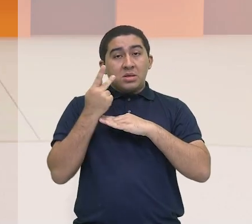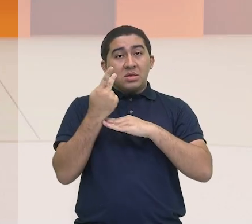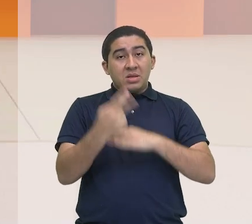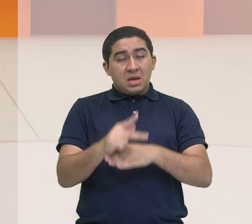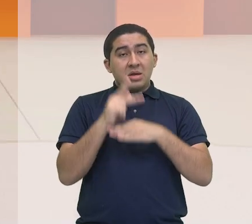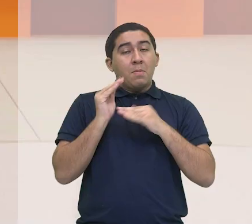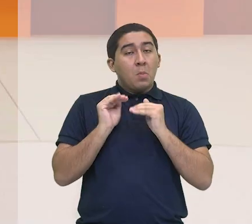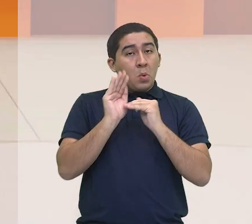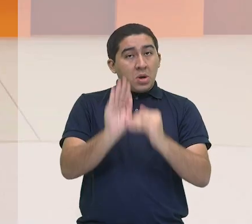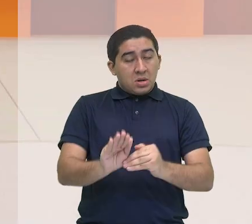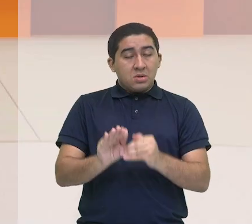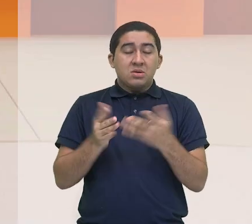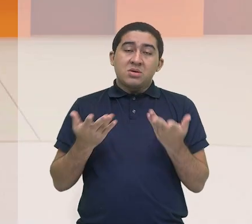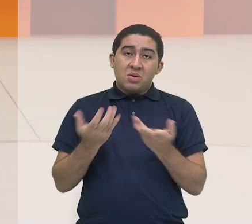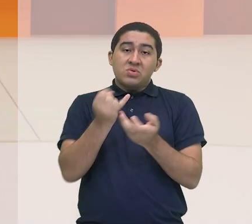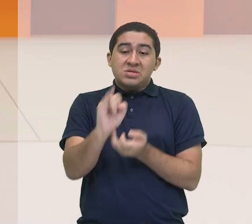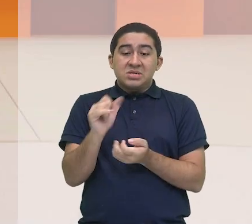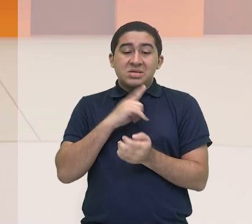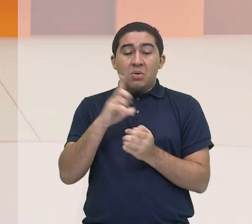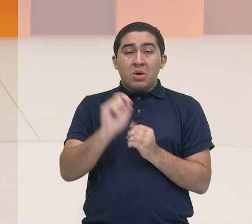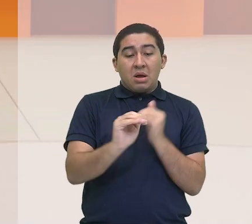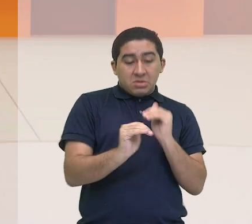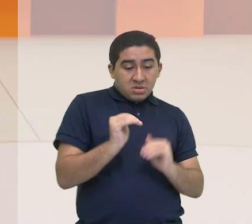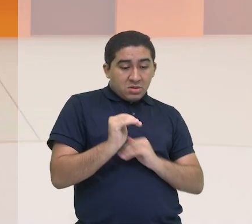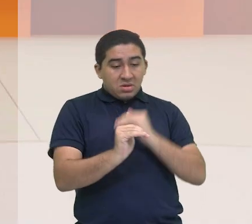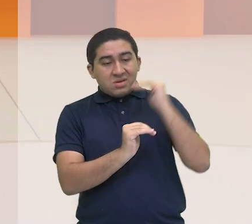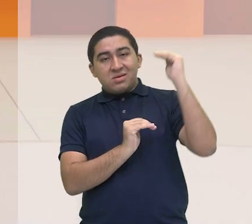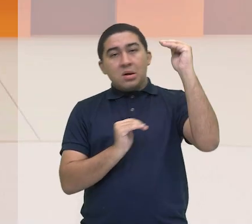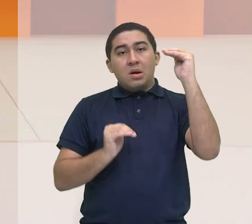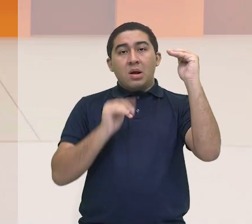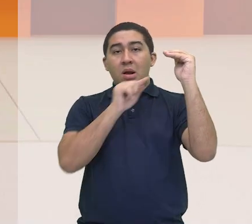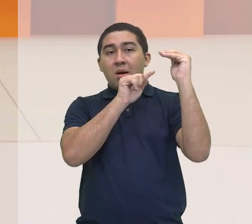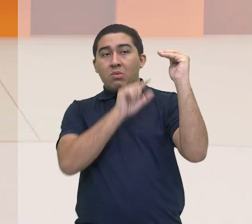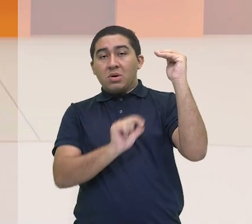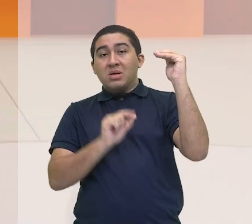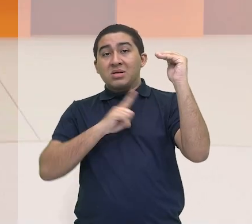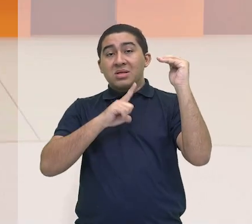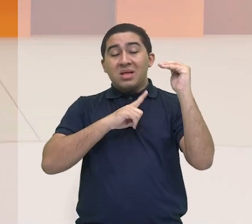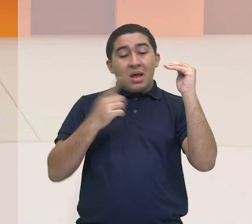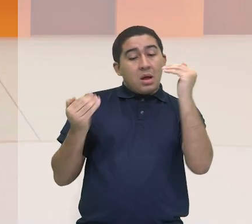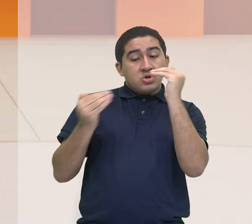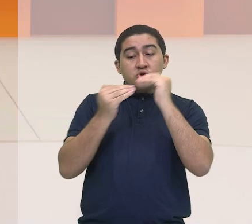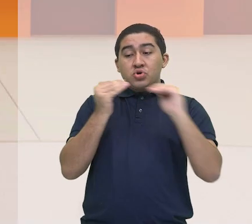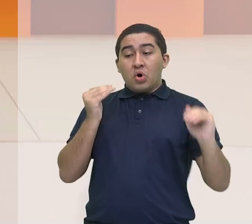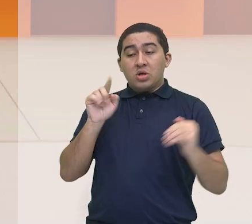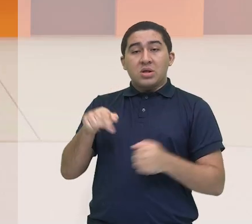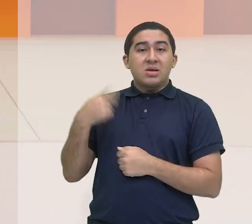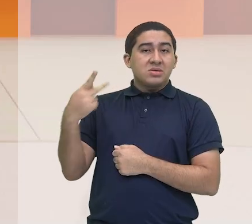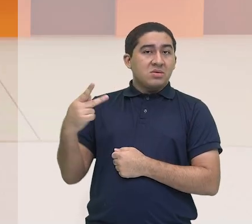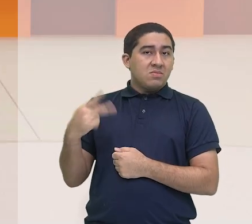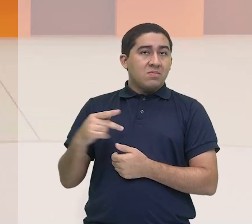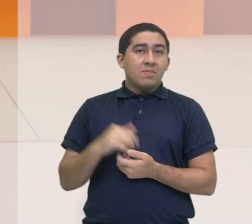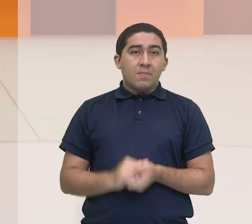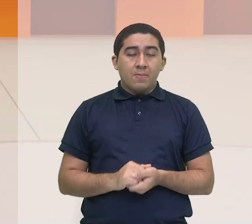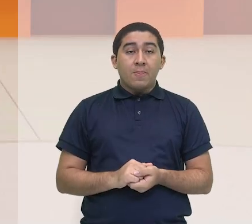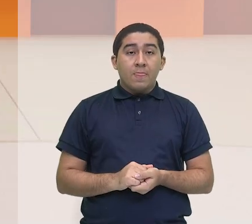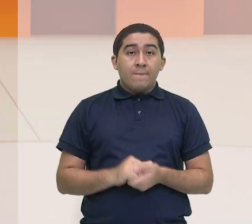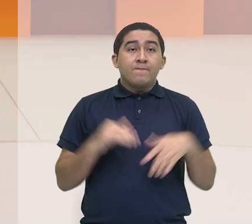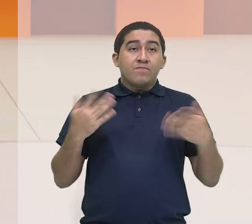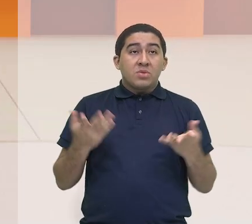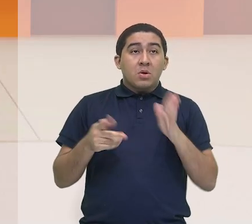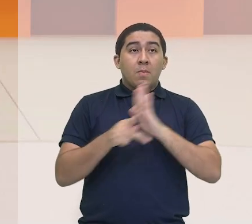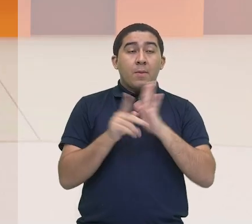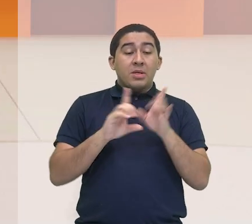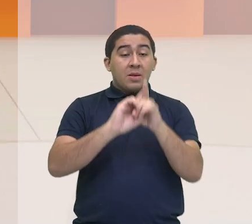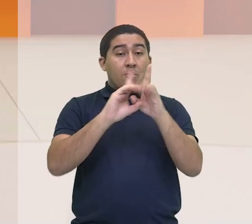se eu pulei tudo isso daí, eu estou infringindo, né, essa ideia. Então, o Estado Democrático de